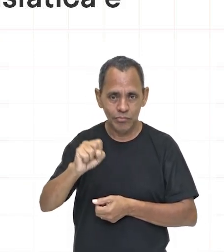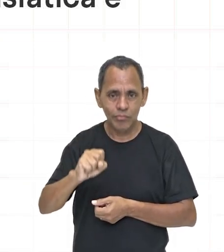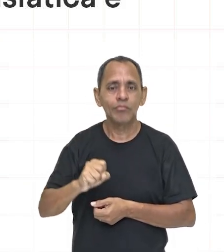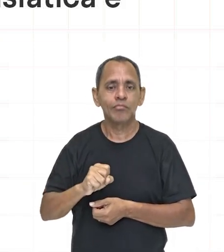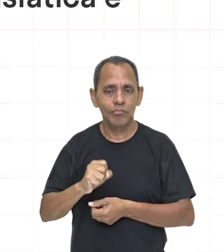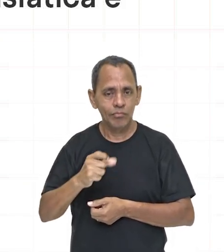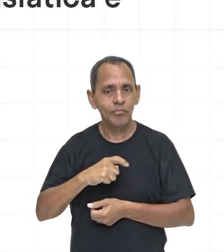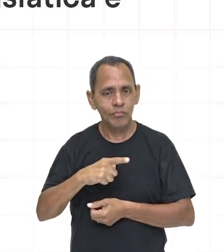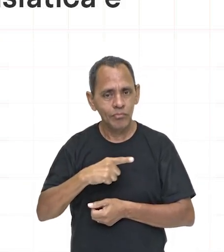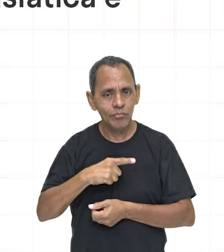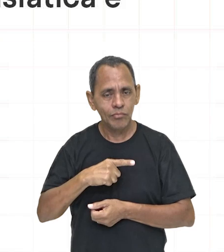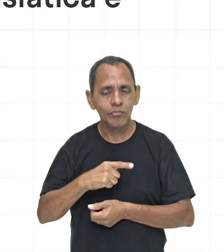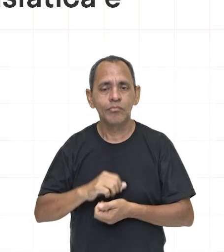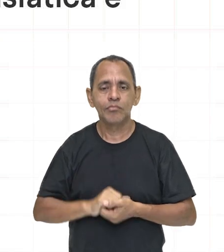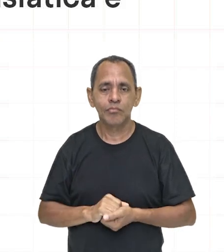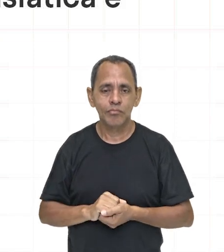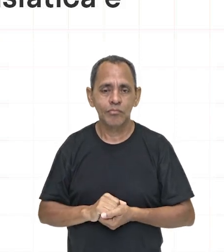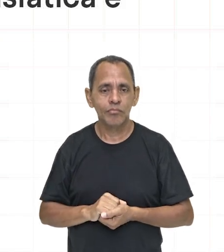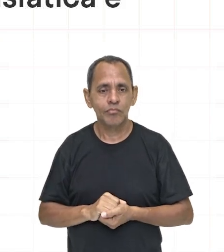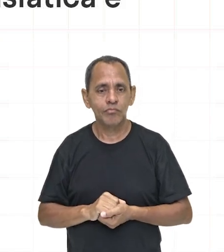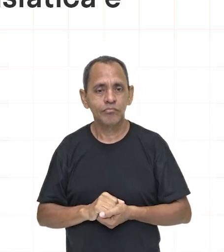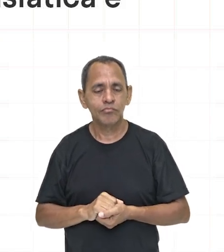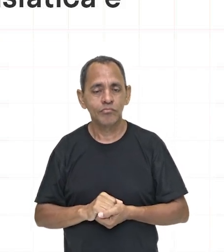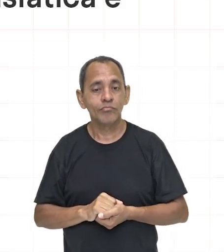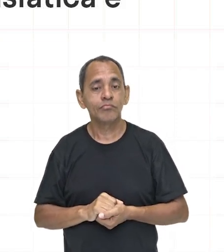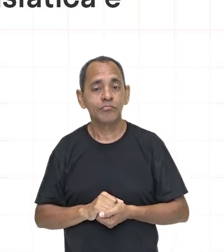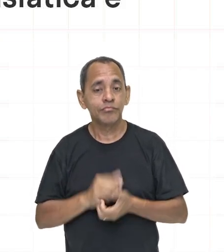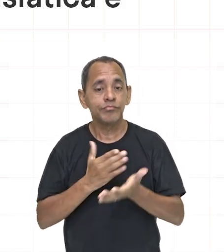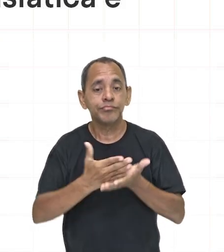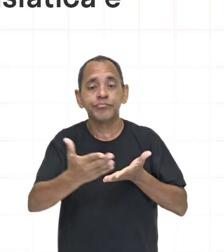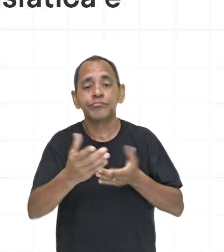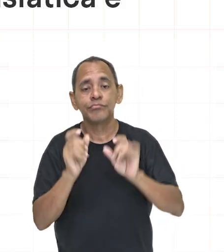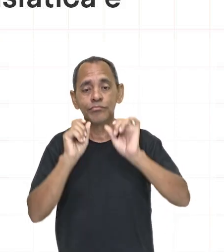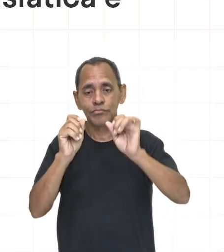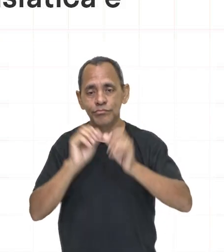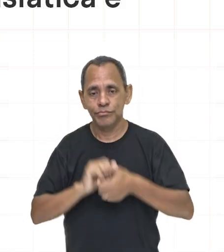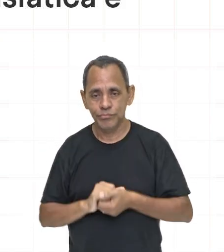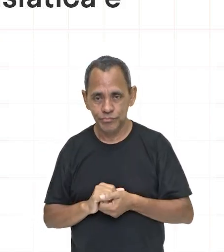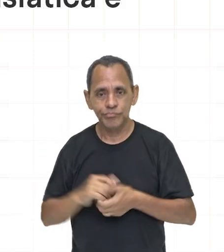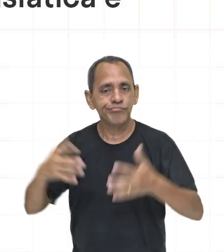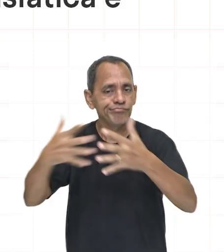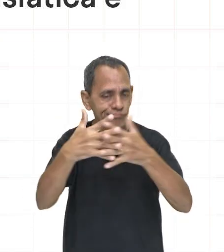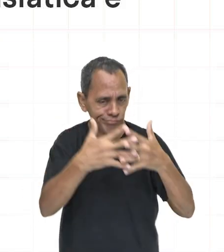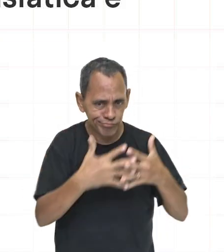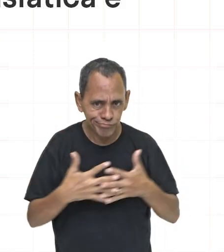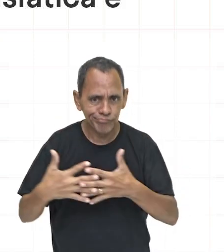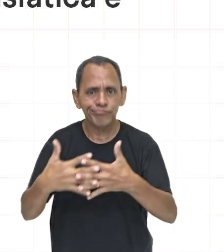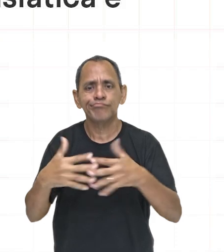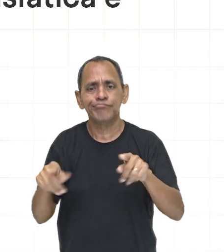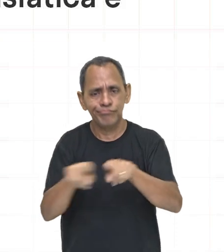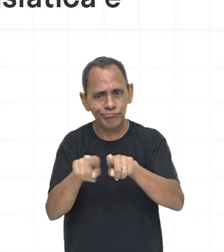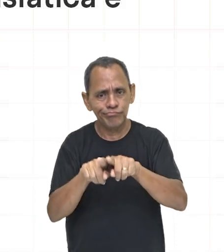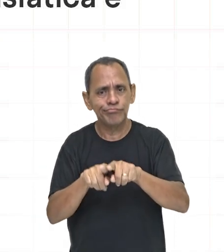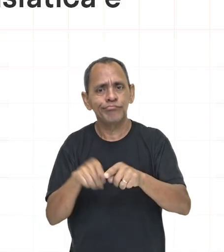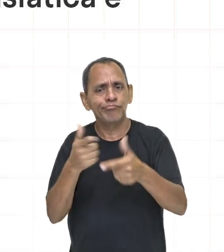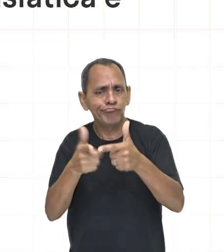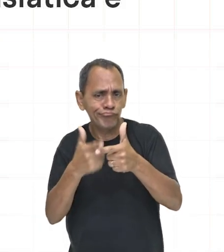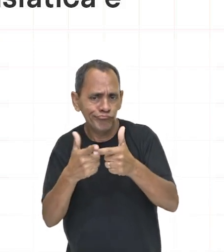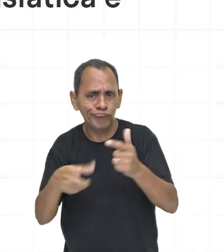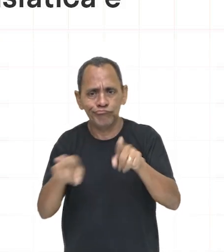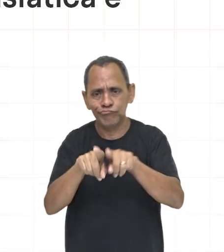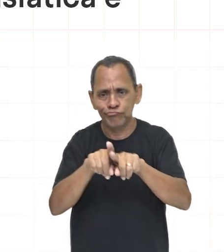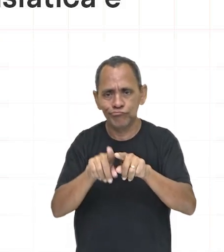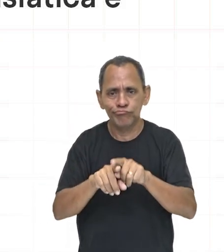e depois, a partir de conflitos aí, este com os turco-otomanos, então otomanos, é o mais